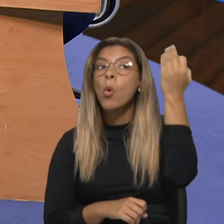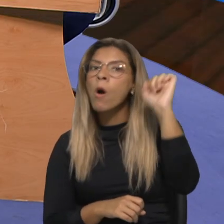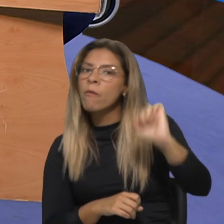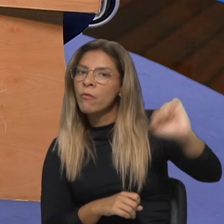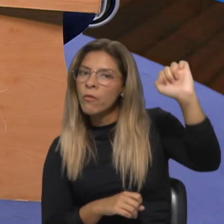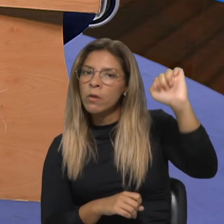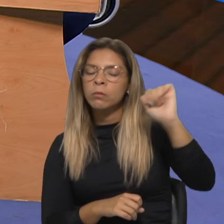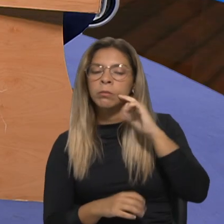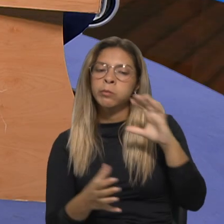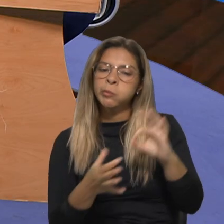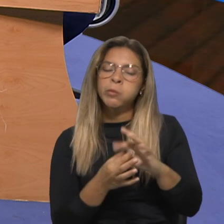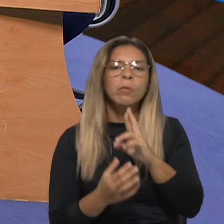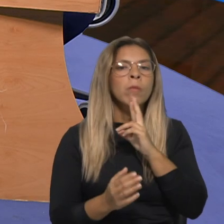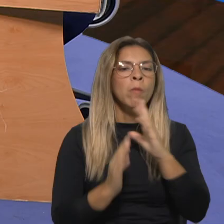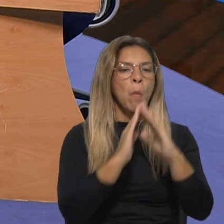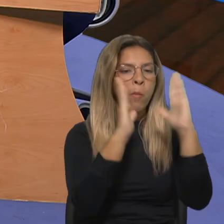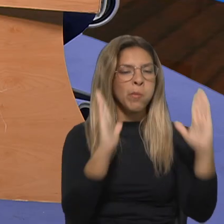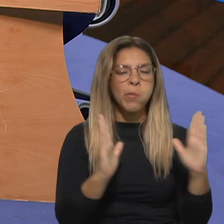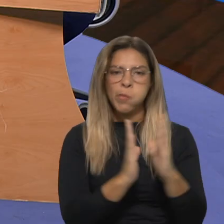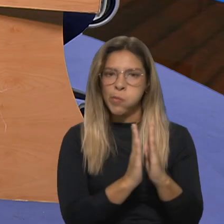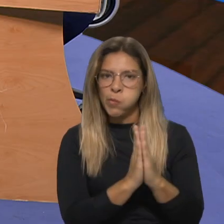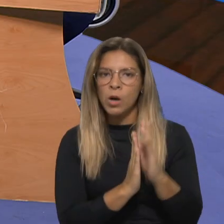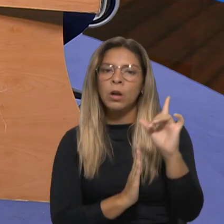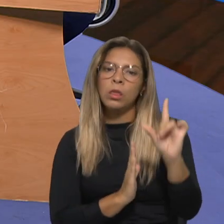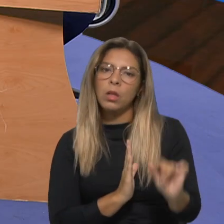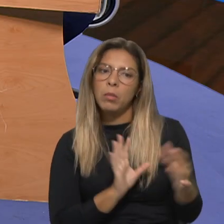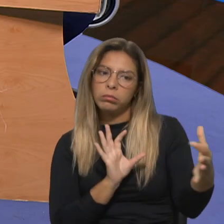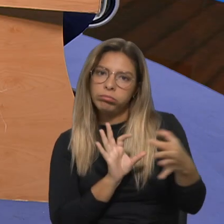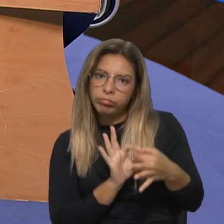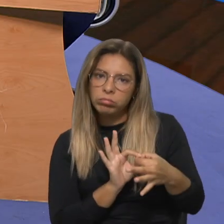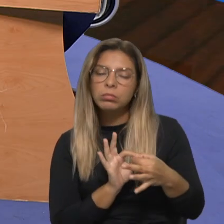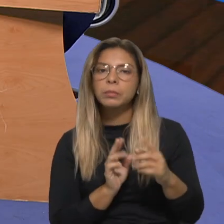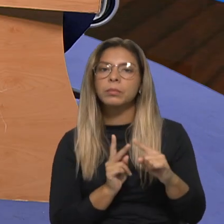o Santuário de Fátima e com o que na altura se chamava